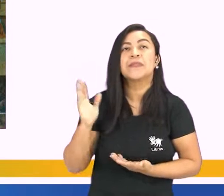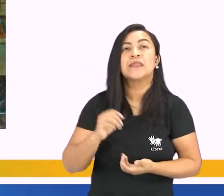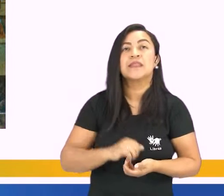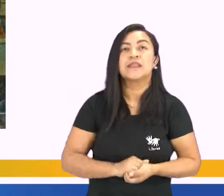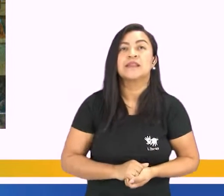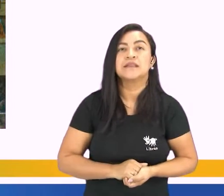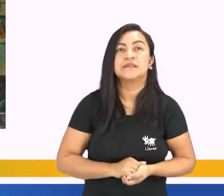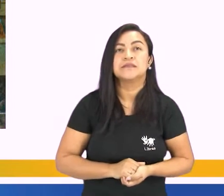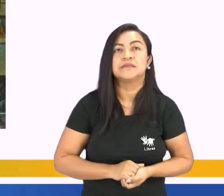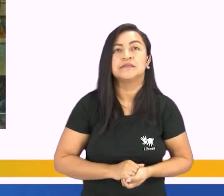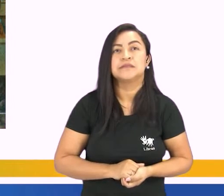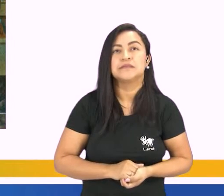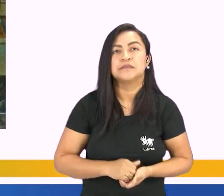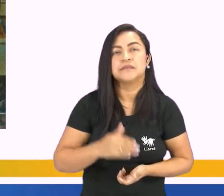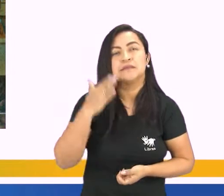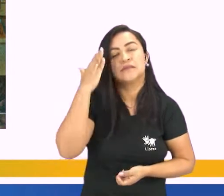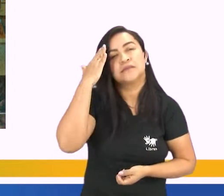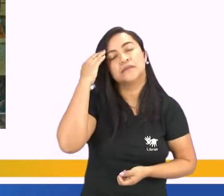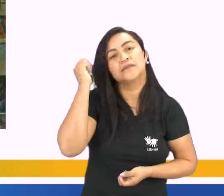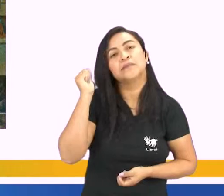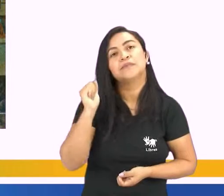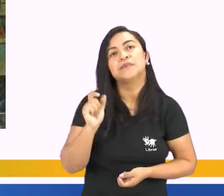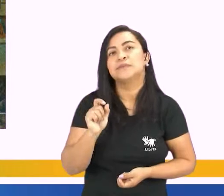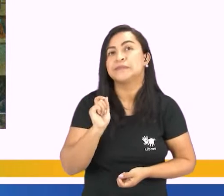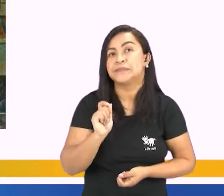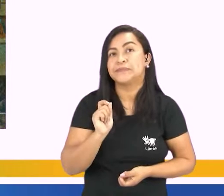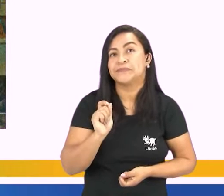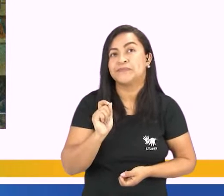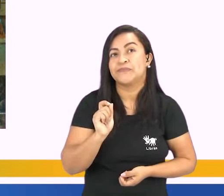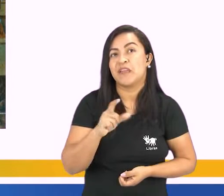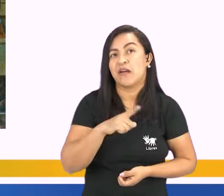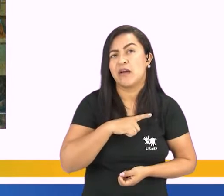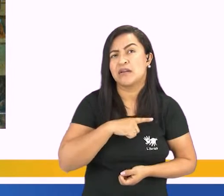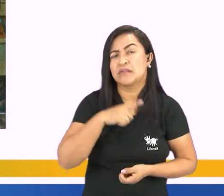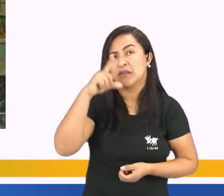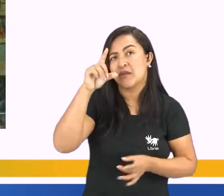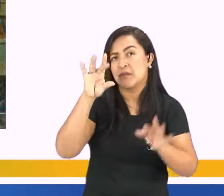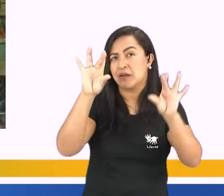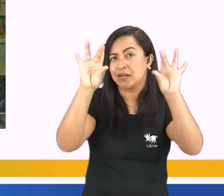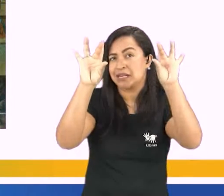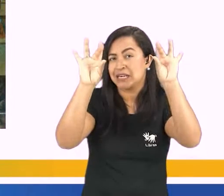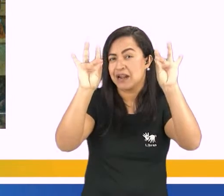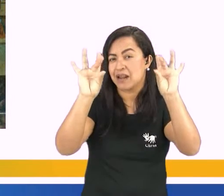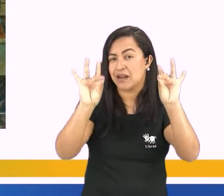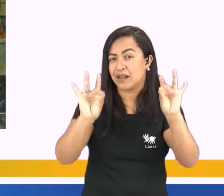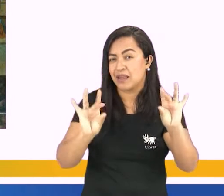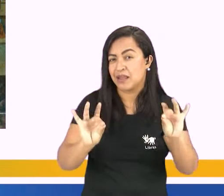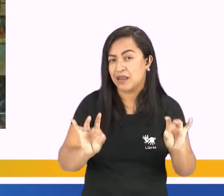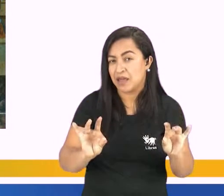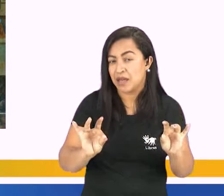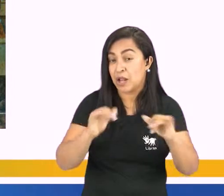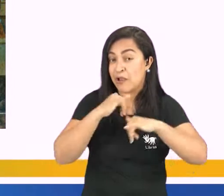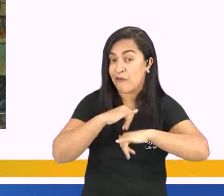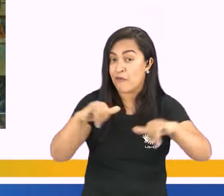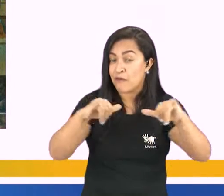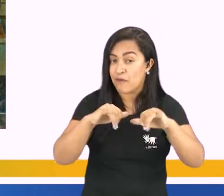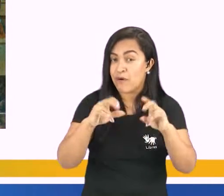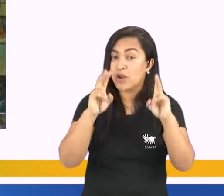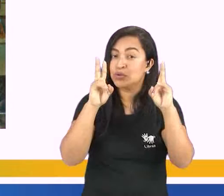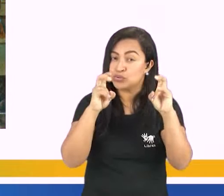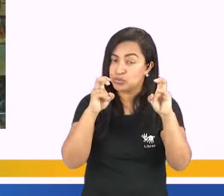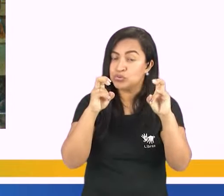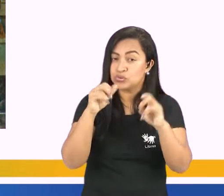assim: sabias que... E acima existe uma descrição, não é? Uma informação sobre esse